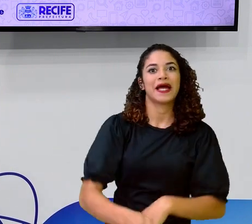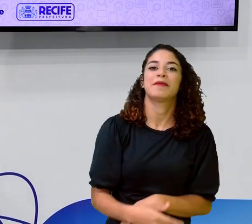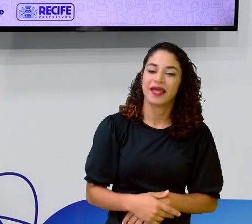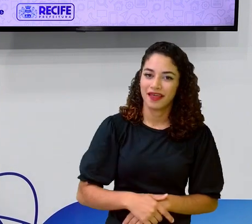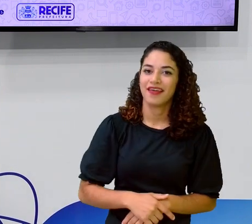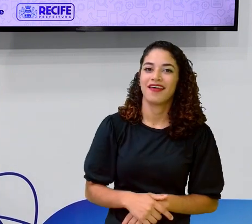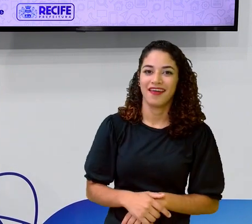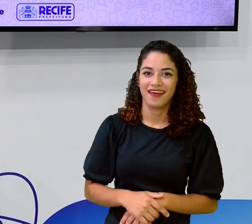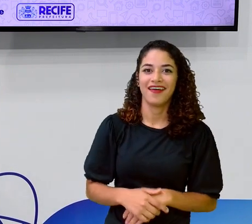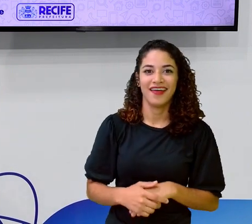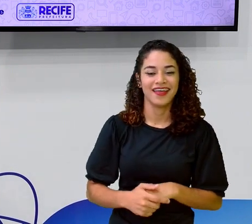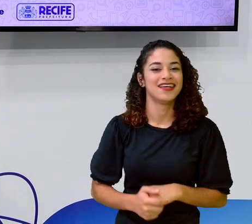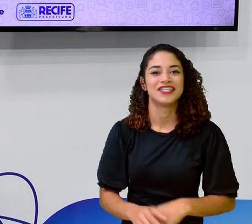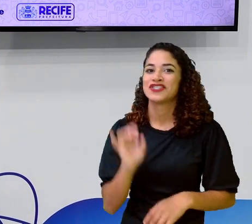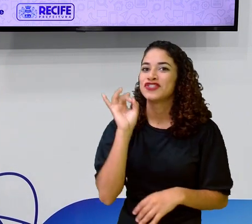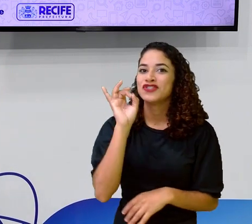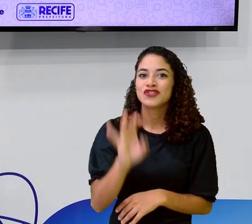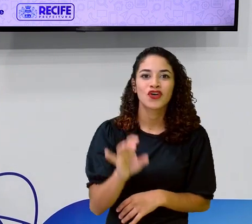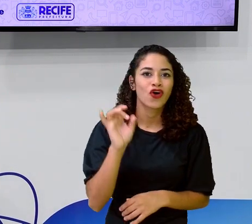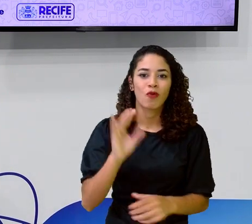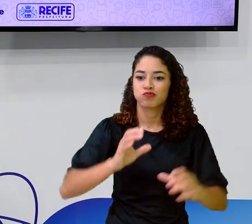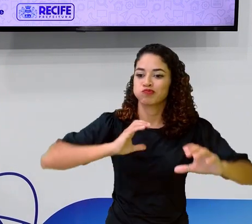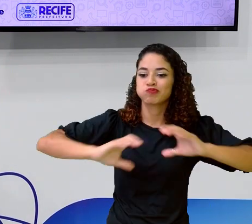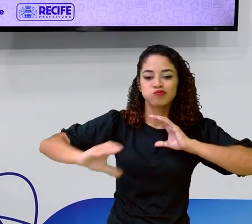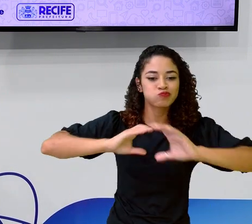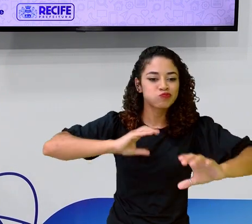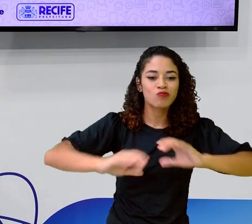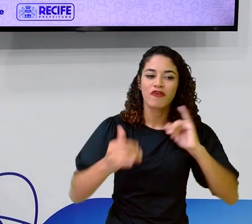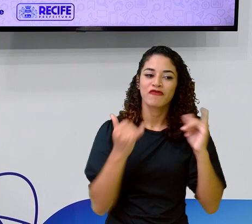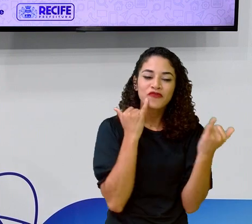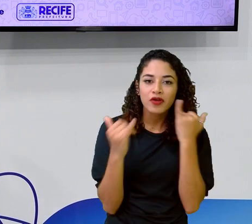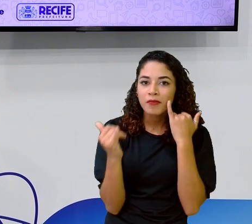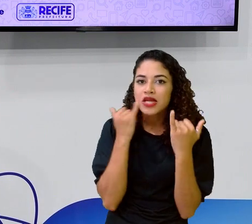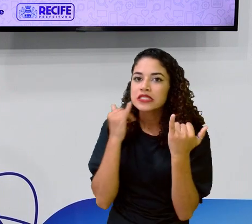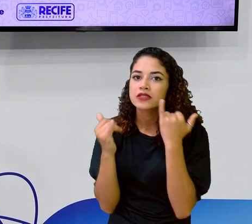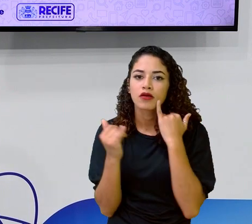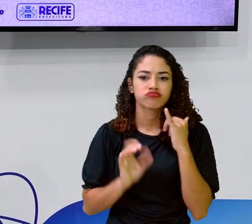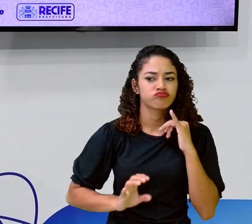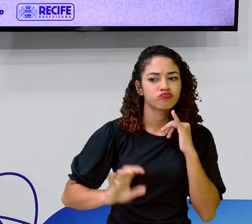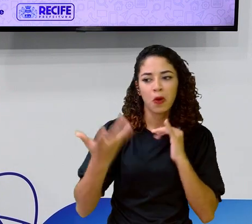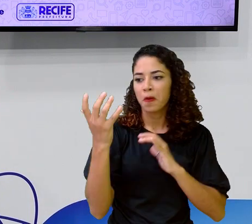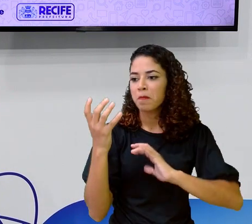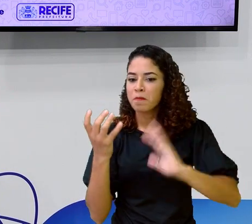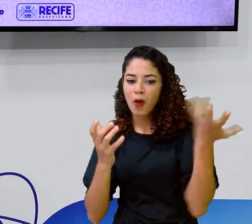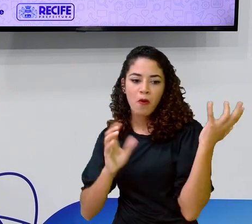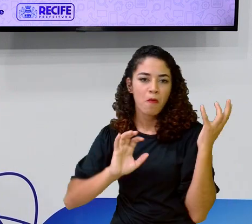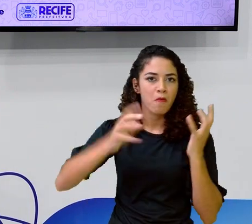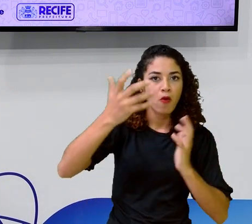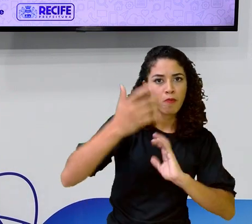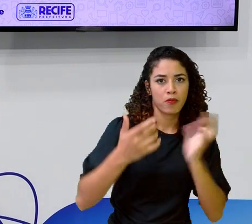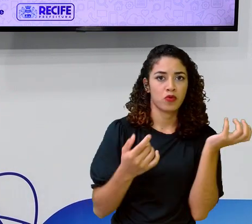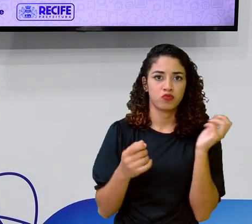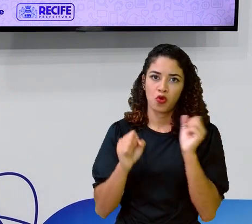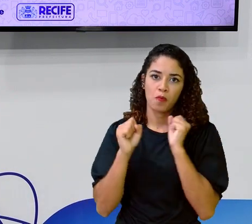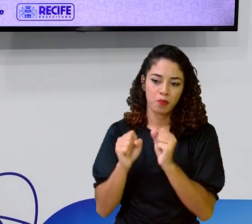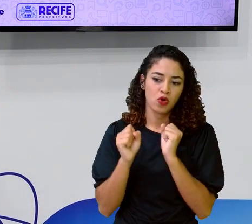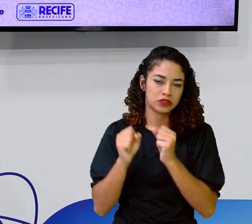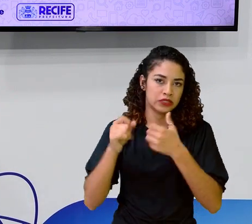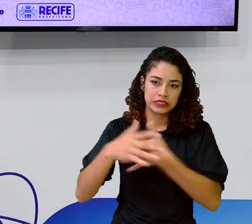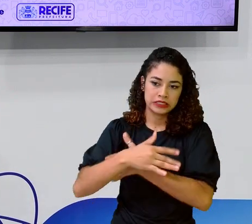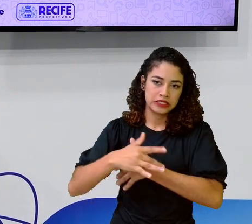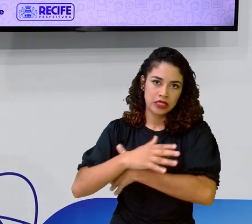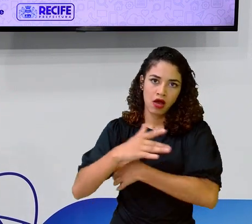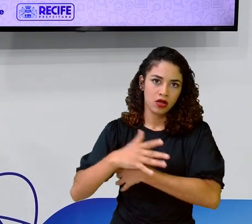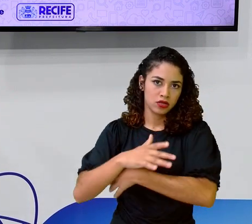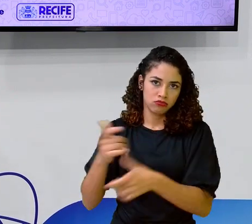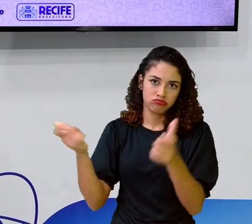só passando, comunicando informações, coisas locais que acontecem, específicas de uma cidade,